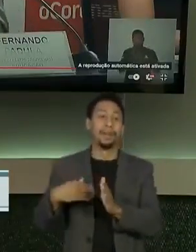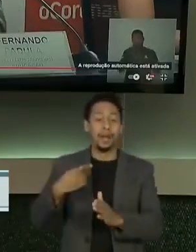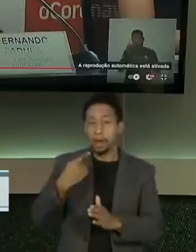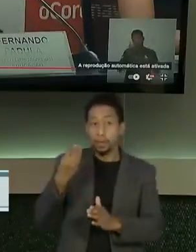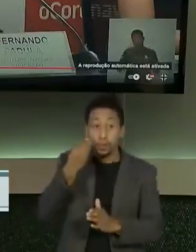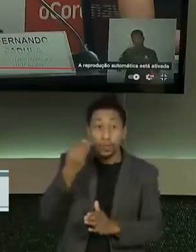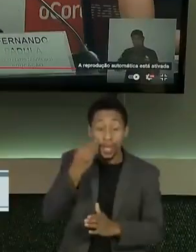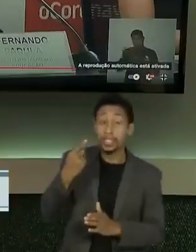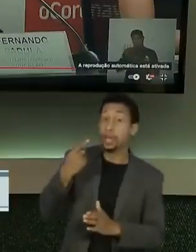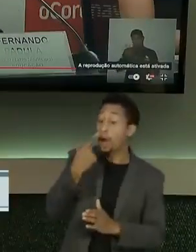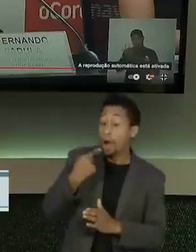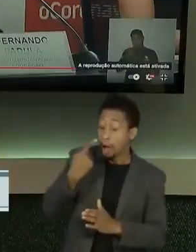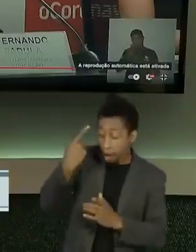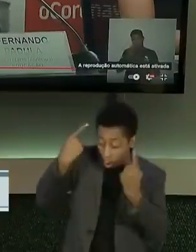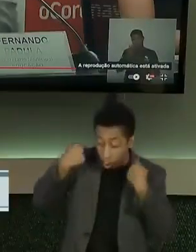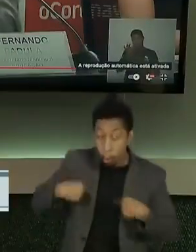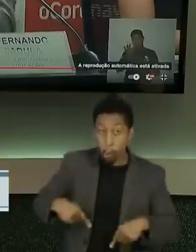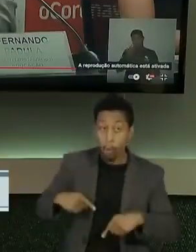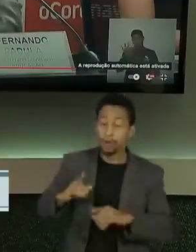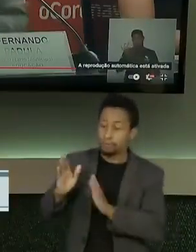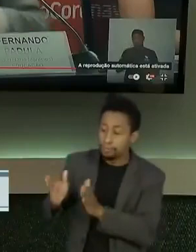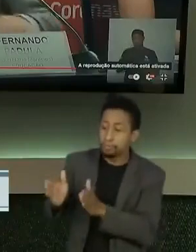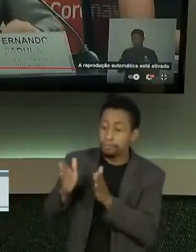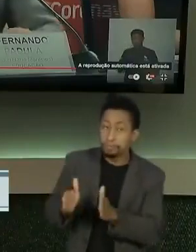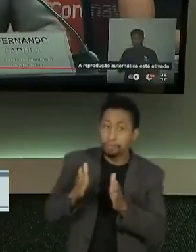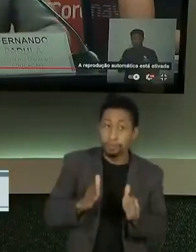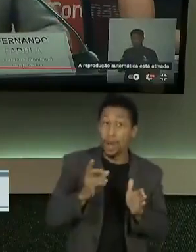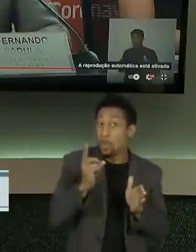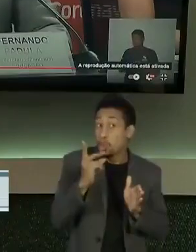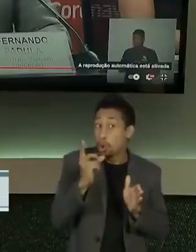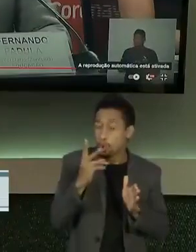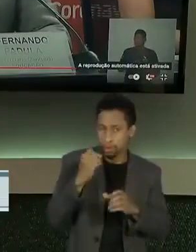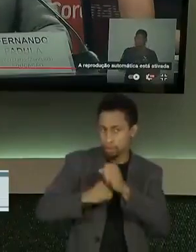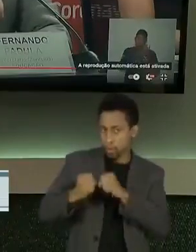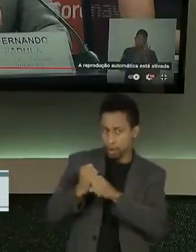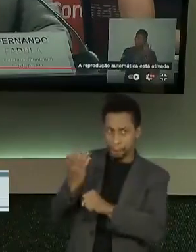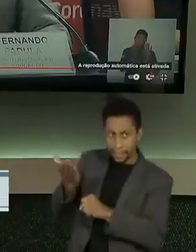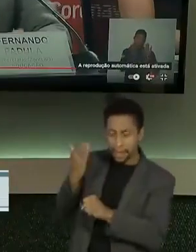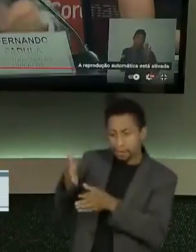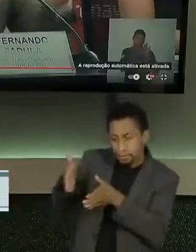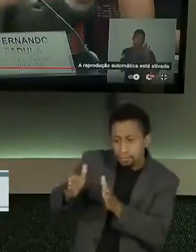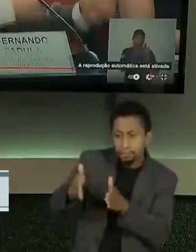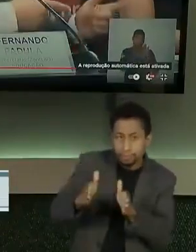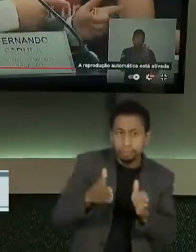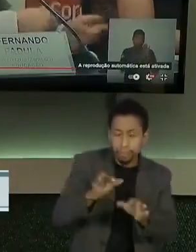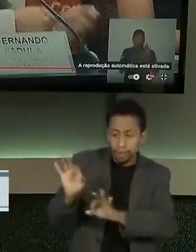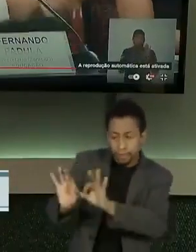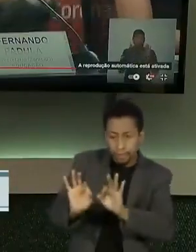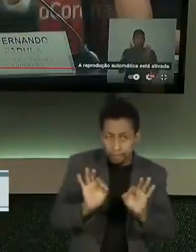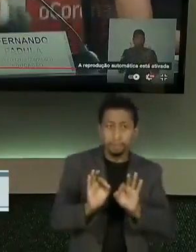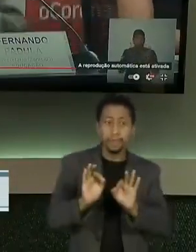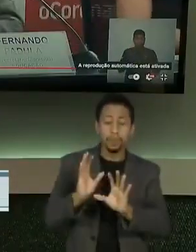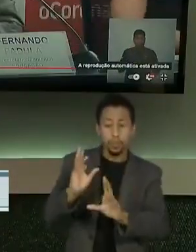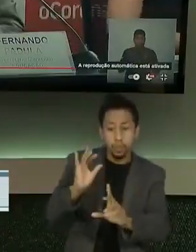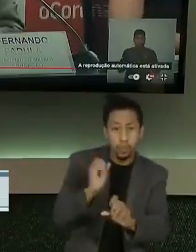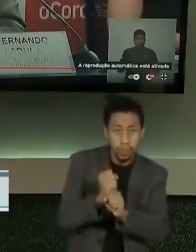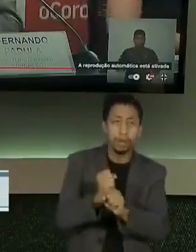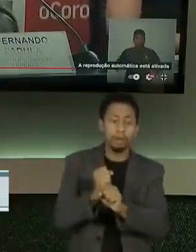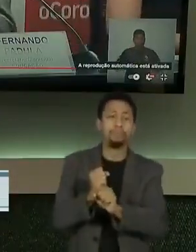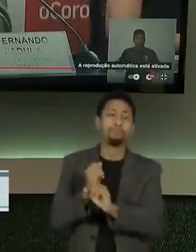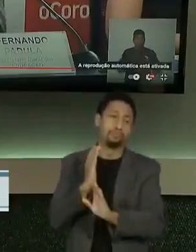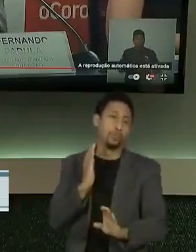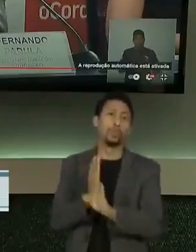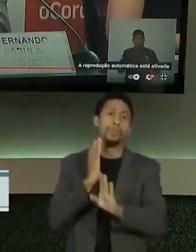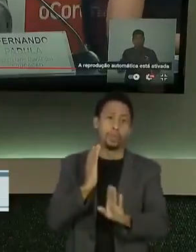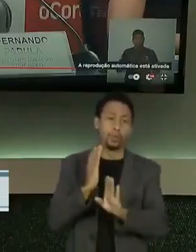sorológico realizadas no ano passado. A última constatou que 16% dos alunos têm prevalência de coronavírus